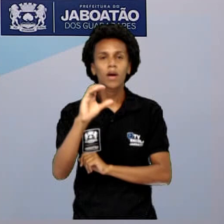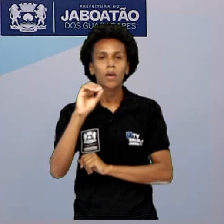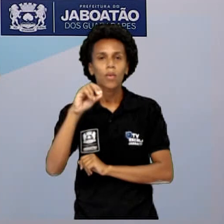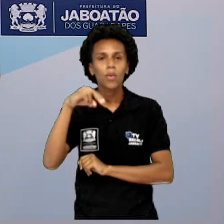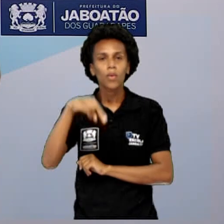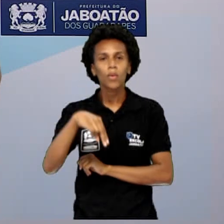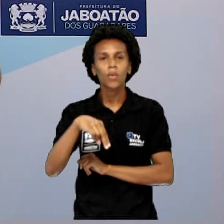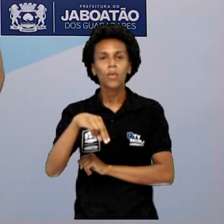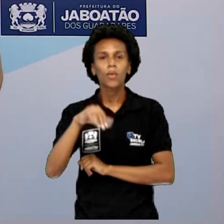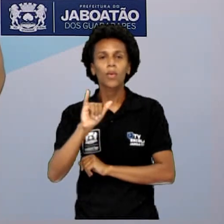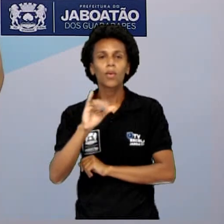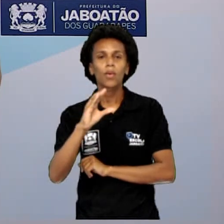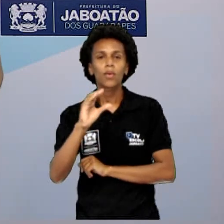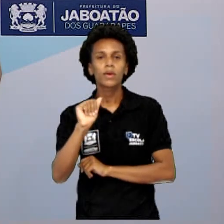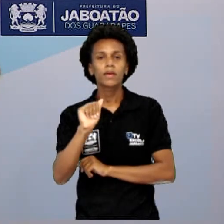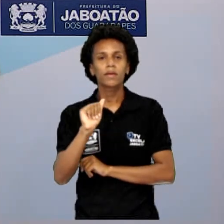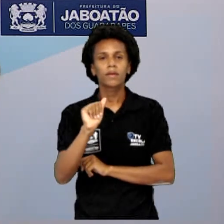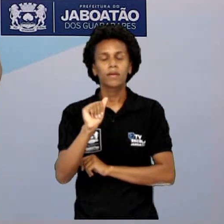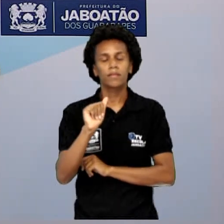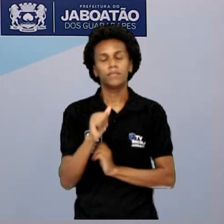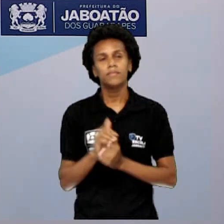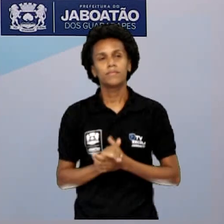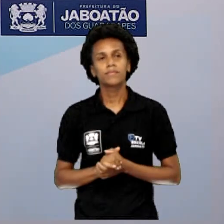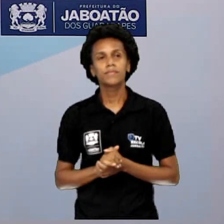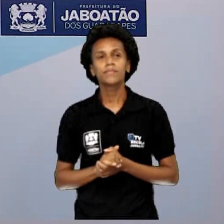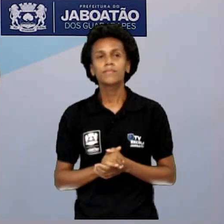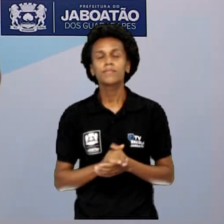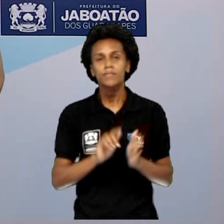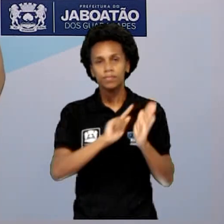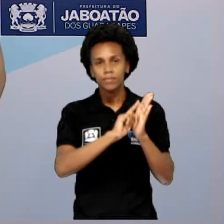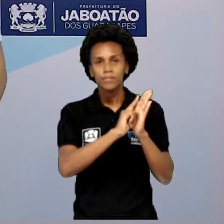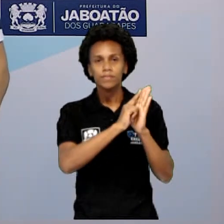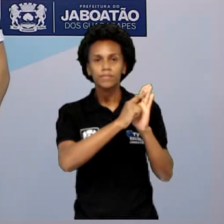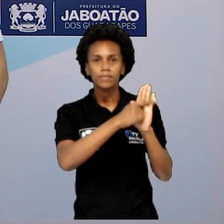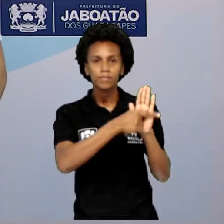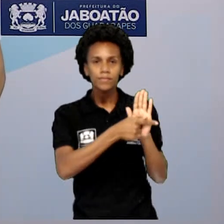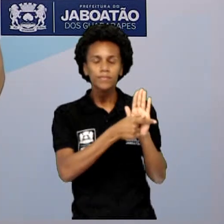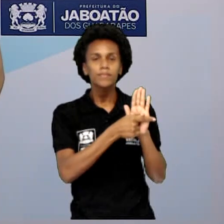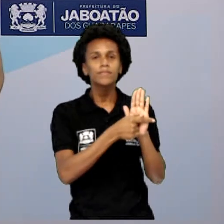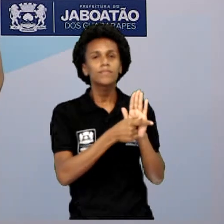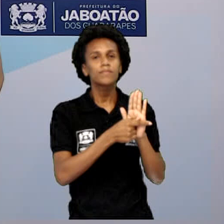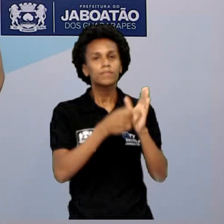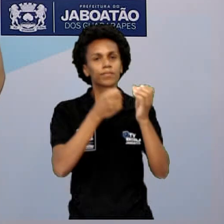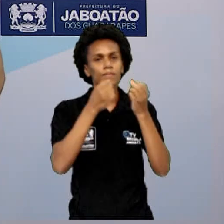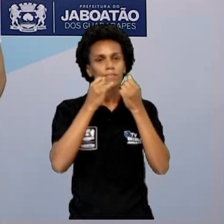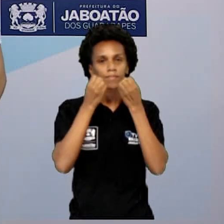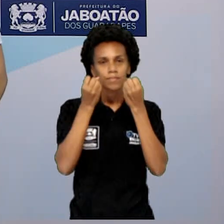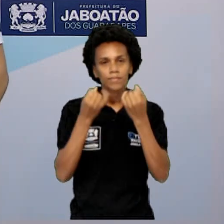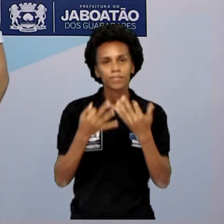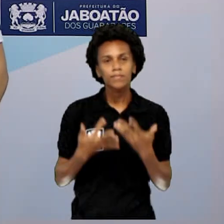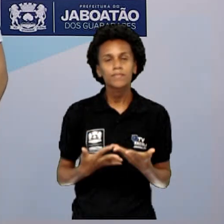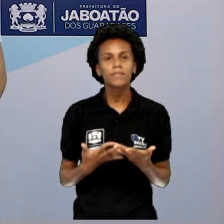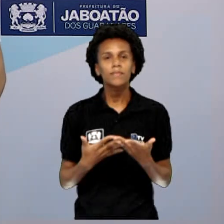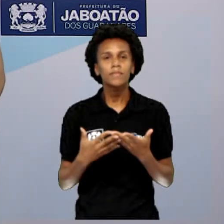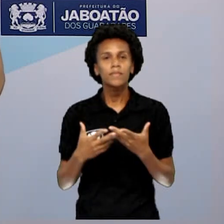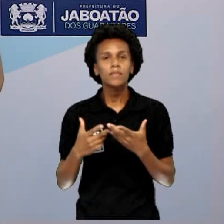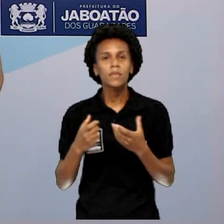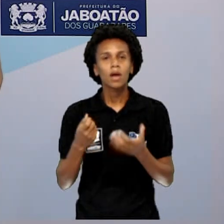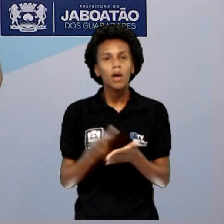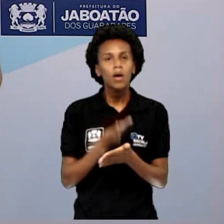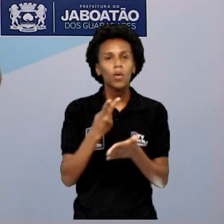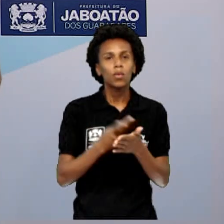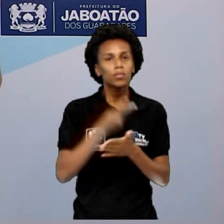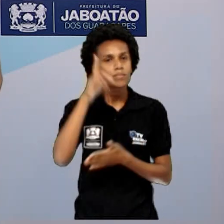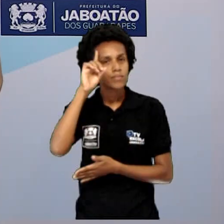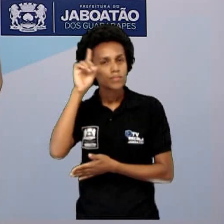ele é muito interessante porque ele trabalha com fatos do cotidiano e conta uma história para a gente. E essa história muitas vezes é usada para entreter, mas também